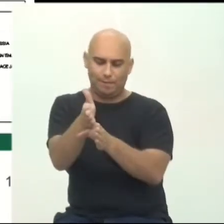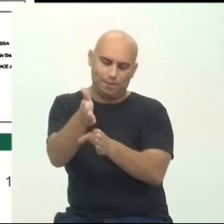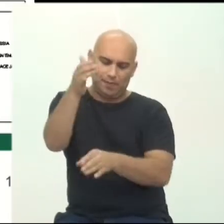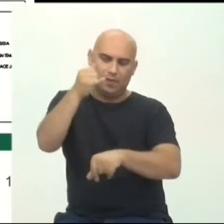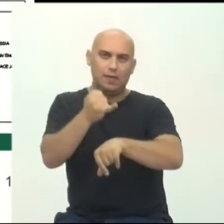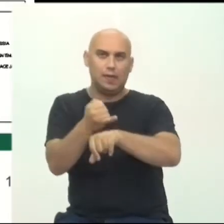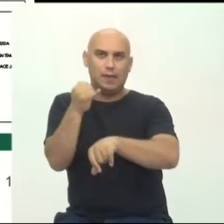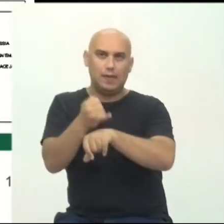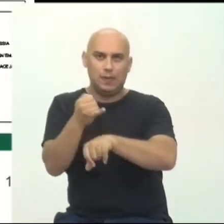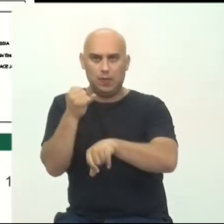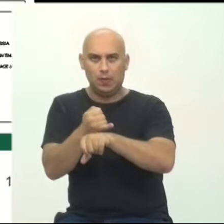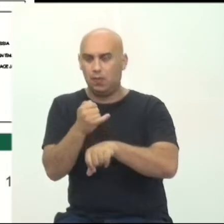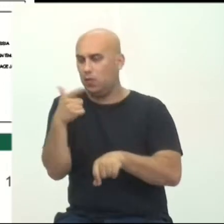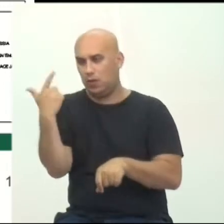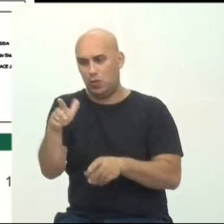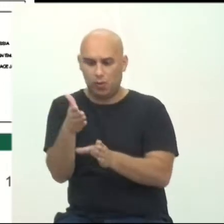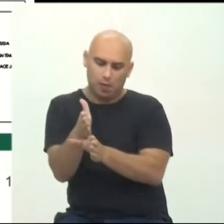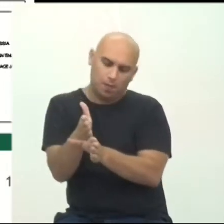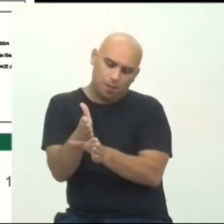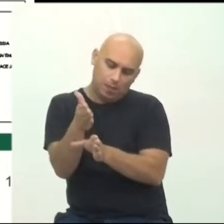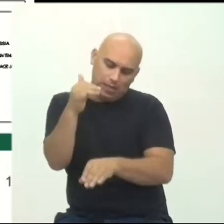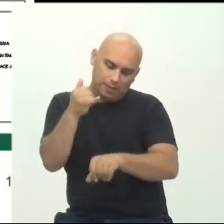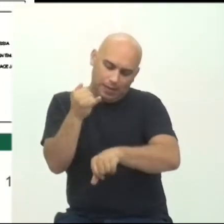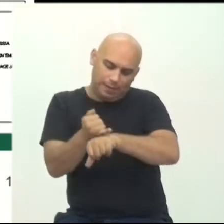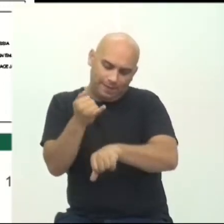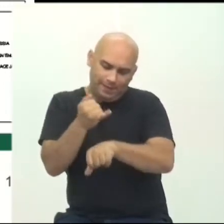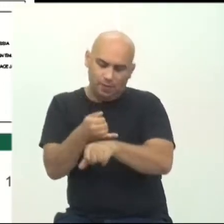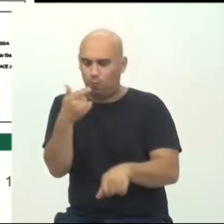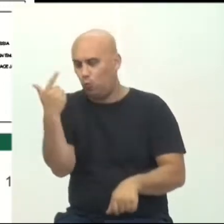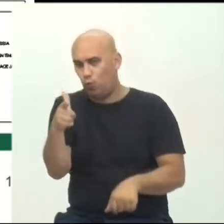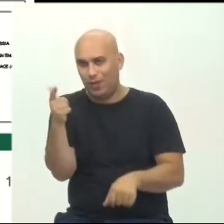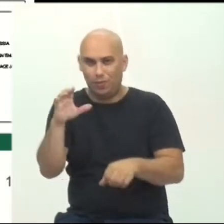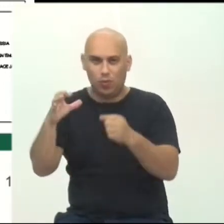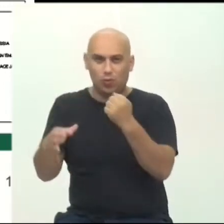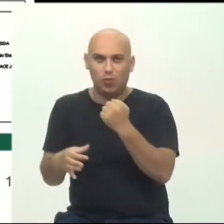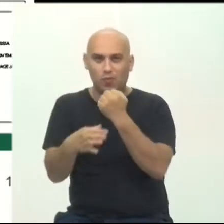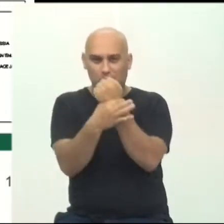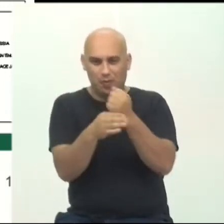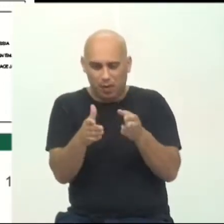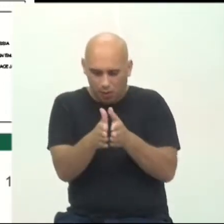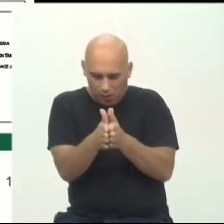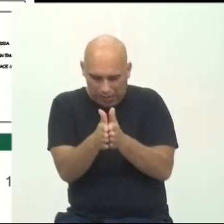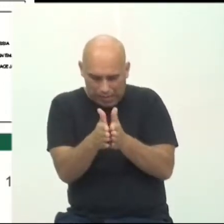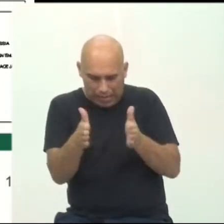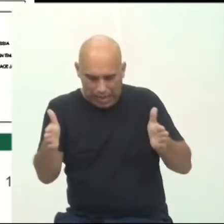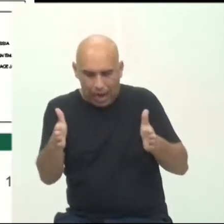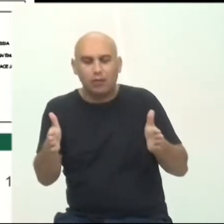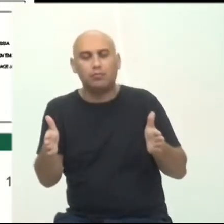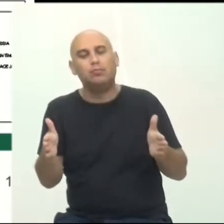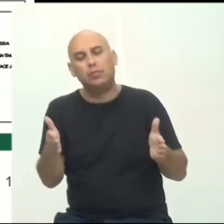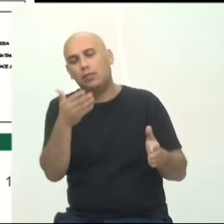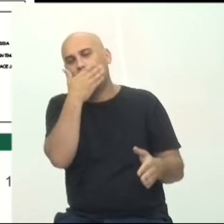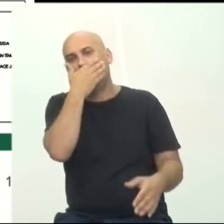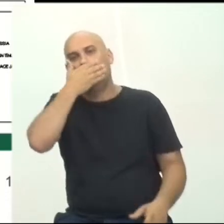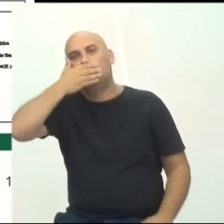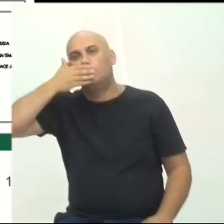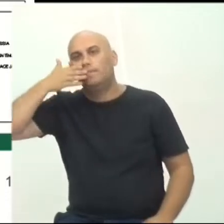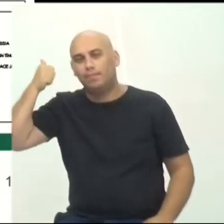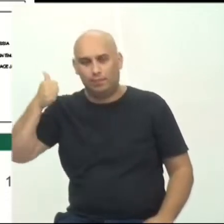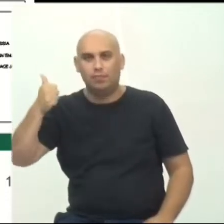desenho, nesse trecho não tem a mureta de contenção, porque como tem um pouco mais de largura e tem a penalidade de quem